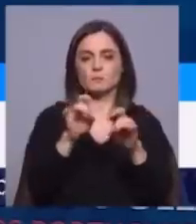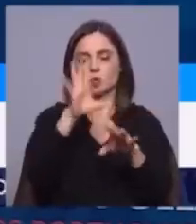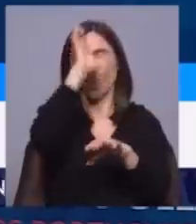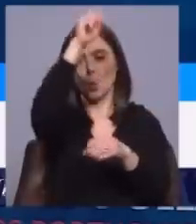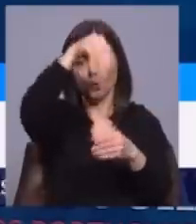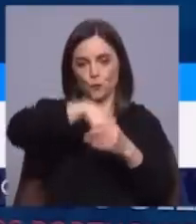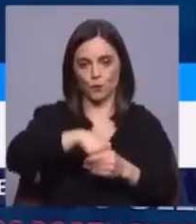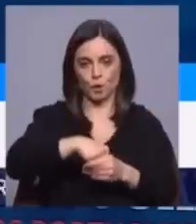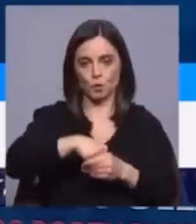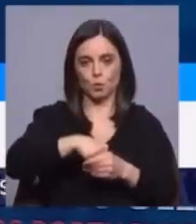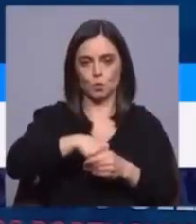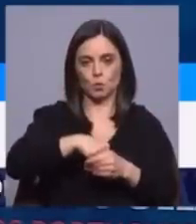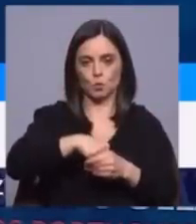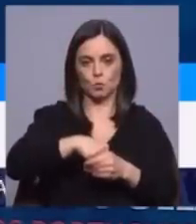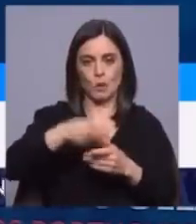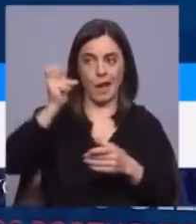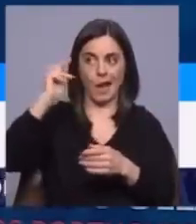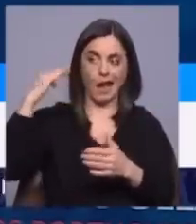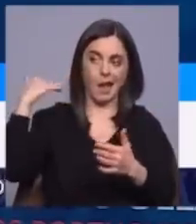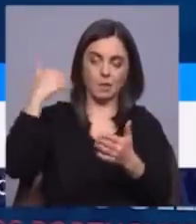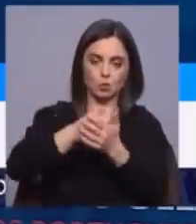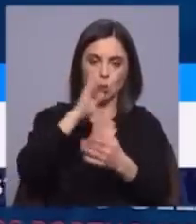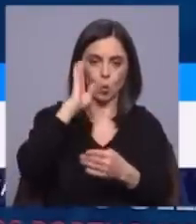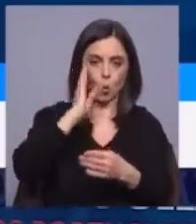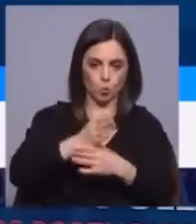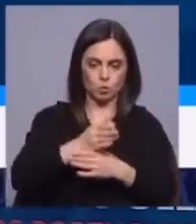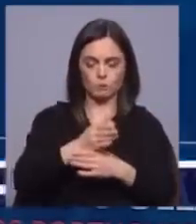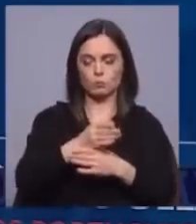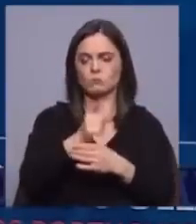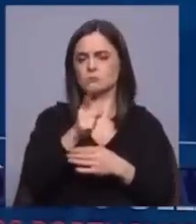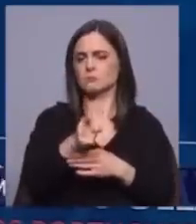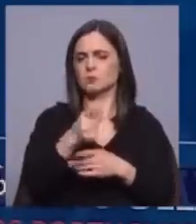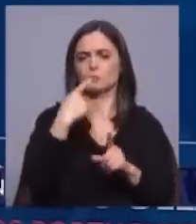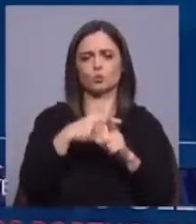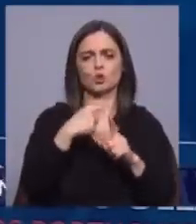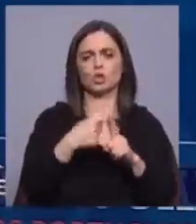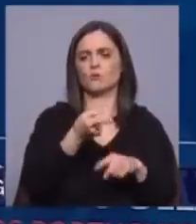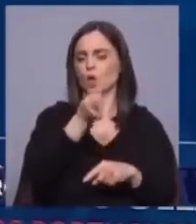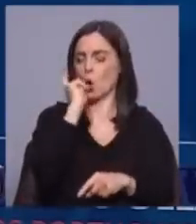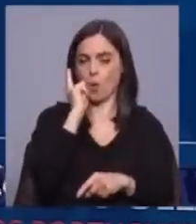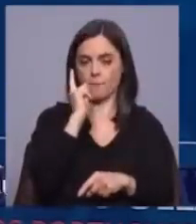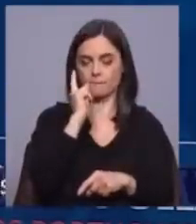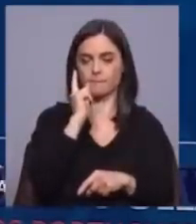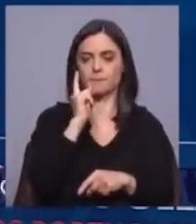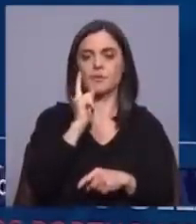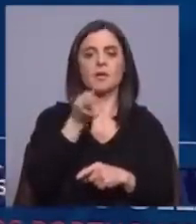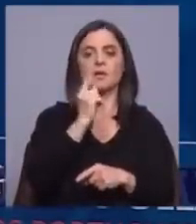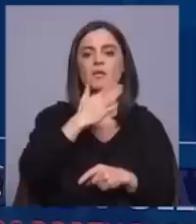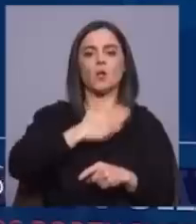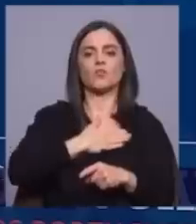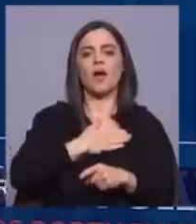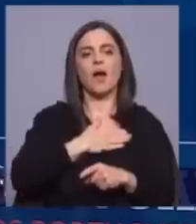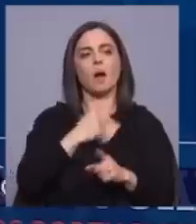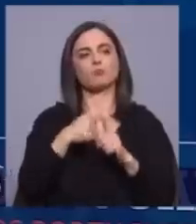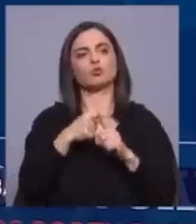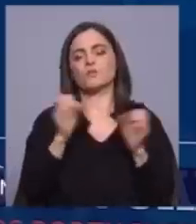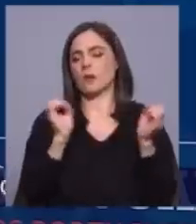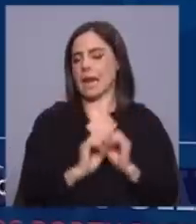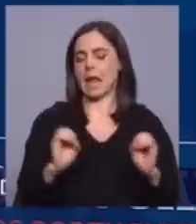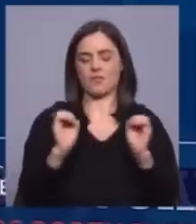nos últimos anos Isso não é positivo nem nos traz nada de positivo